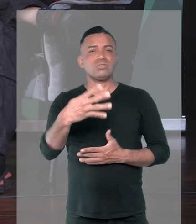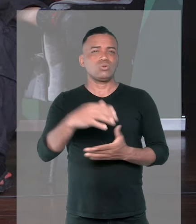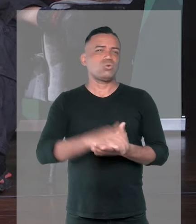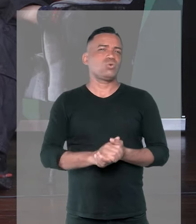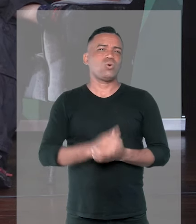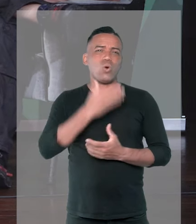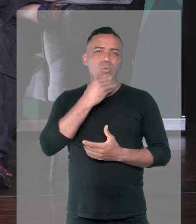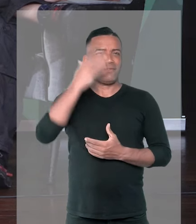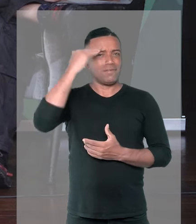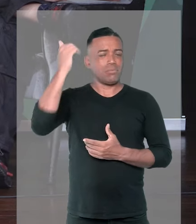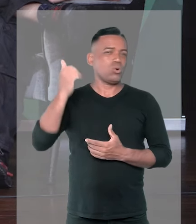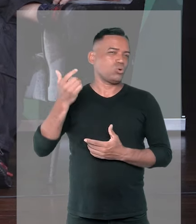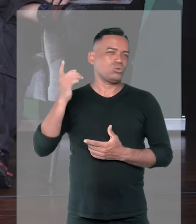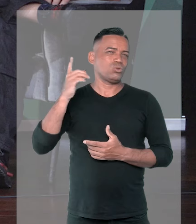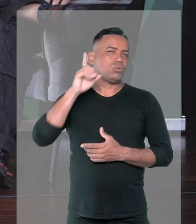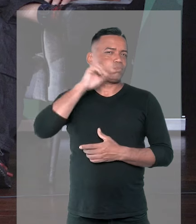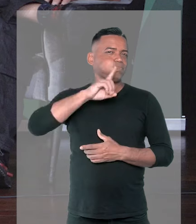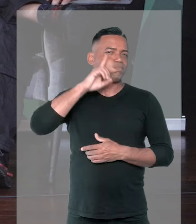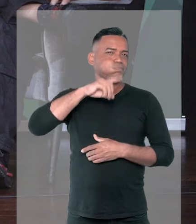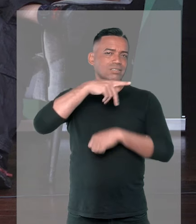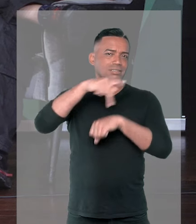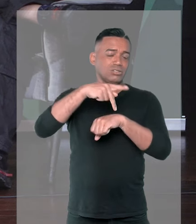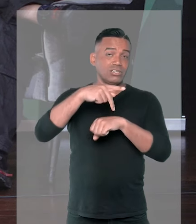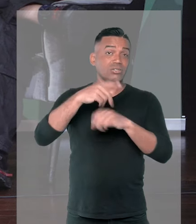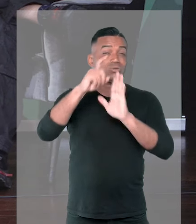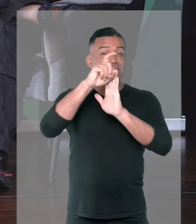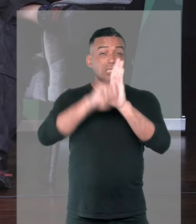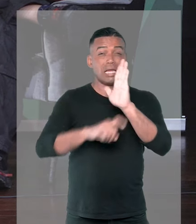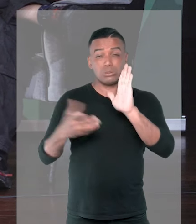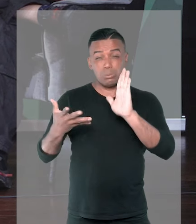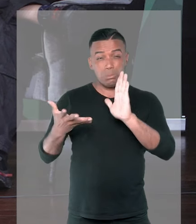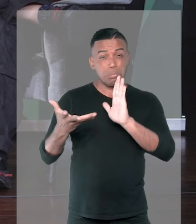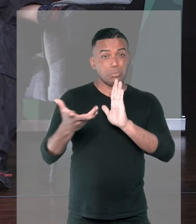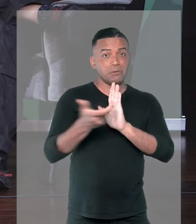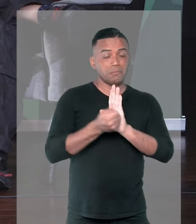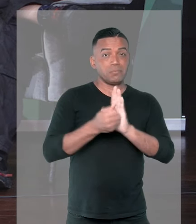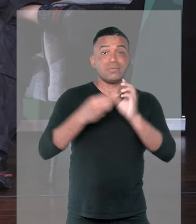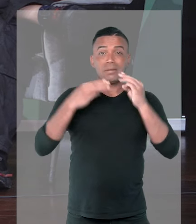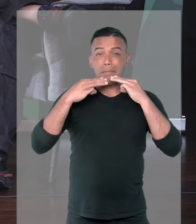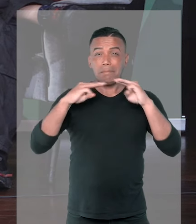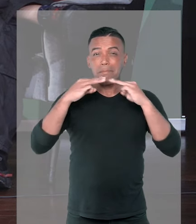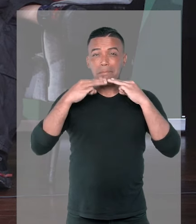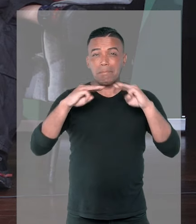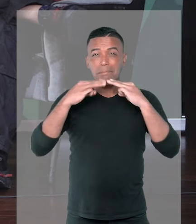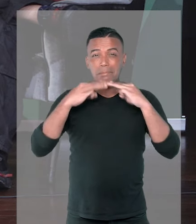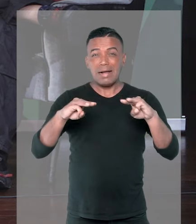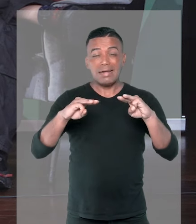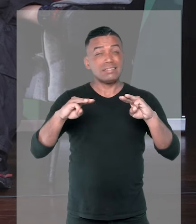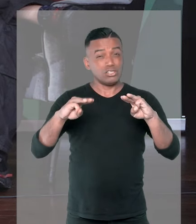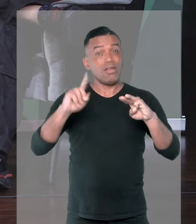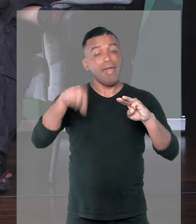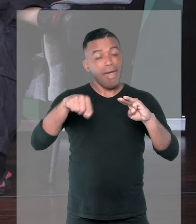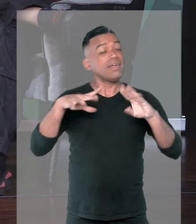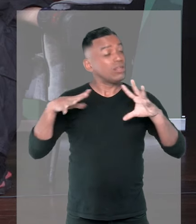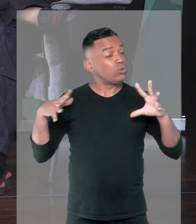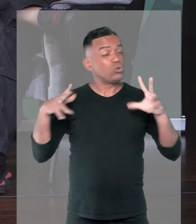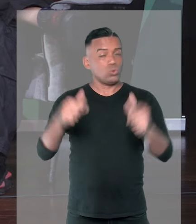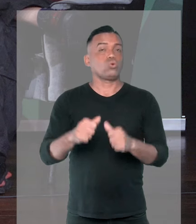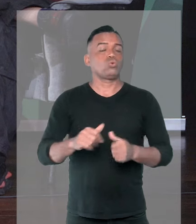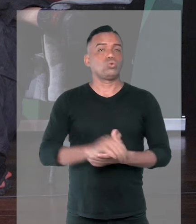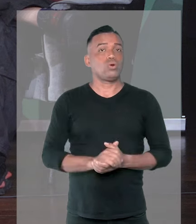publicou na Harvard Business review um texto Fantástico chamado marketing is marketing é tudo e ele